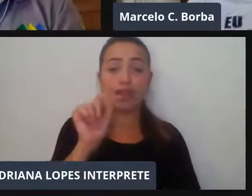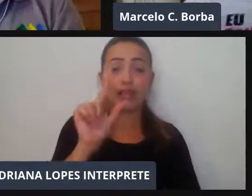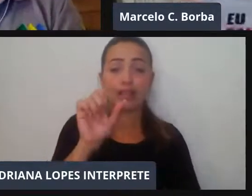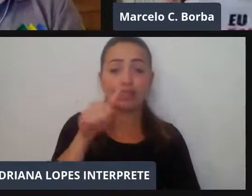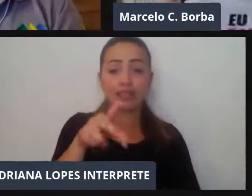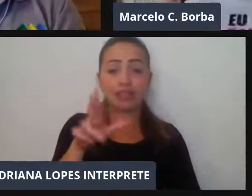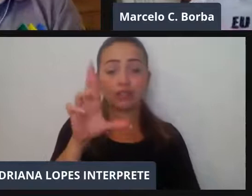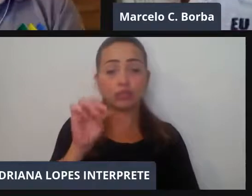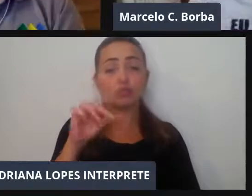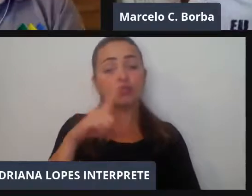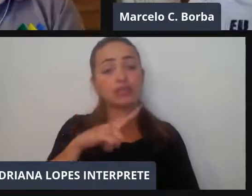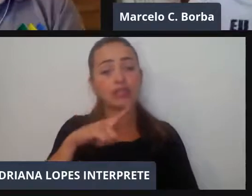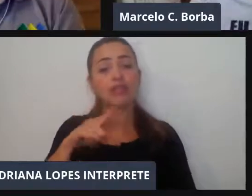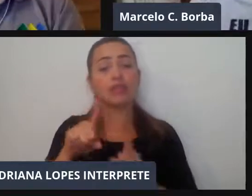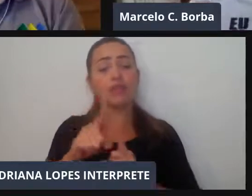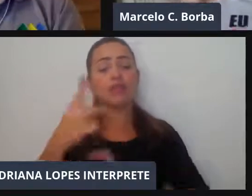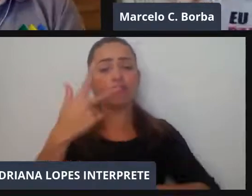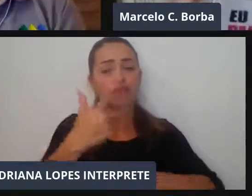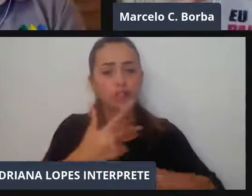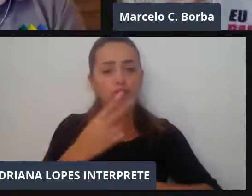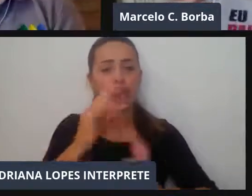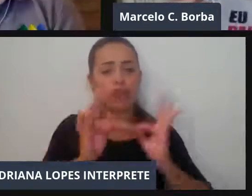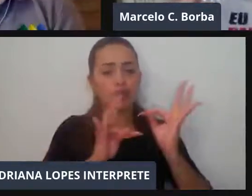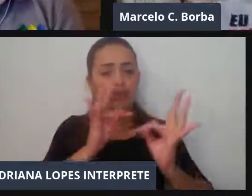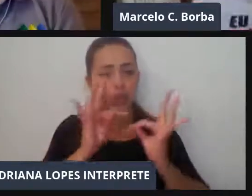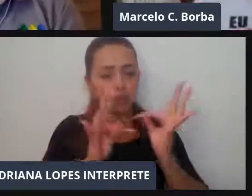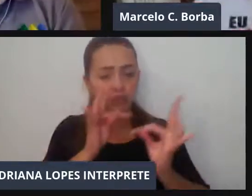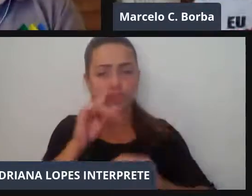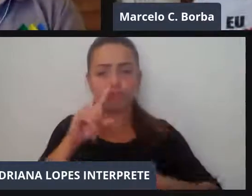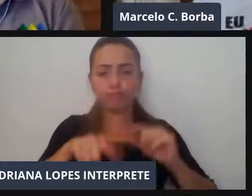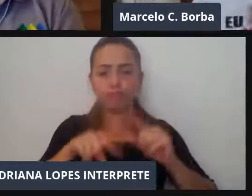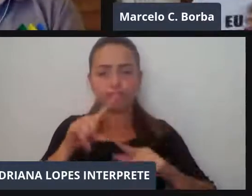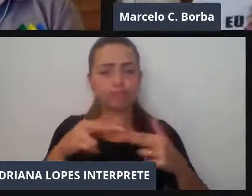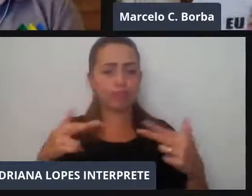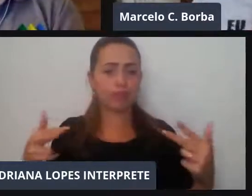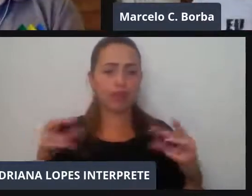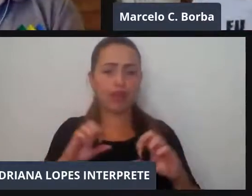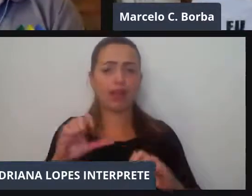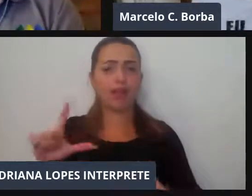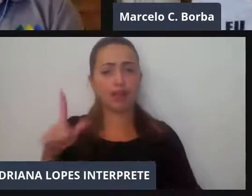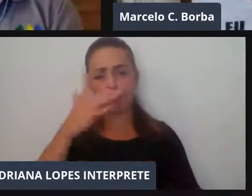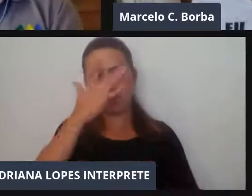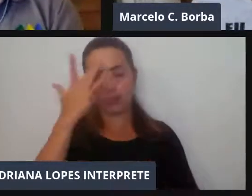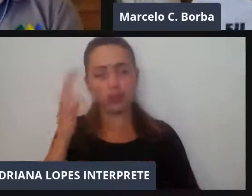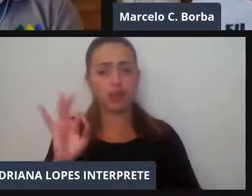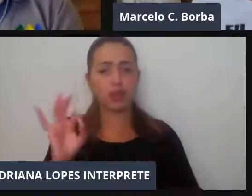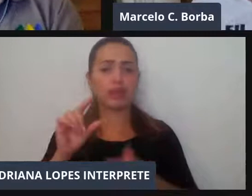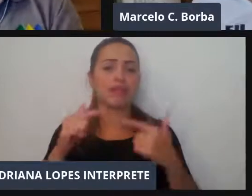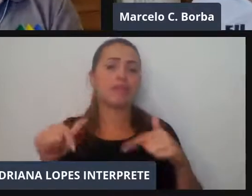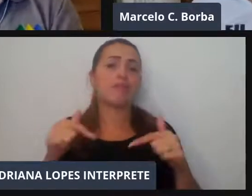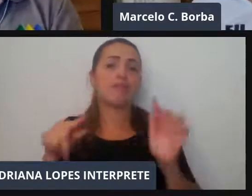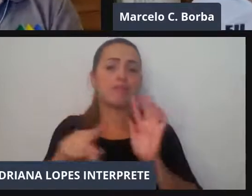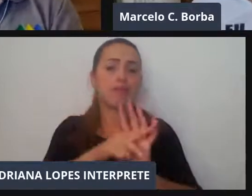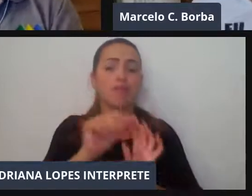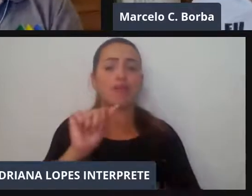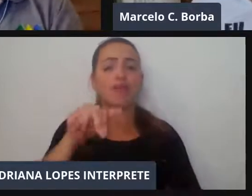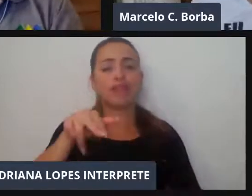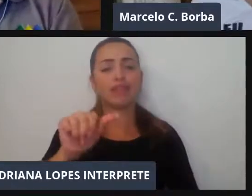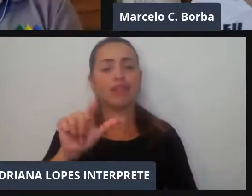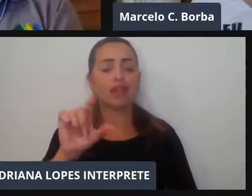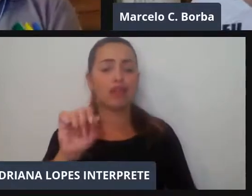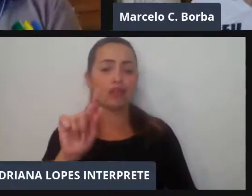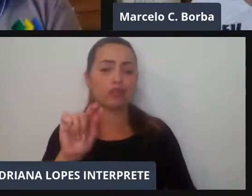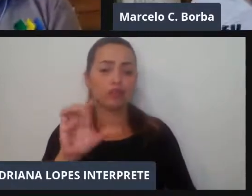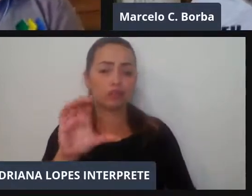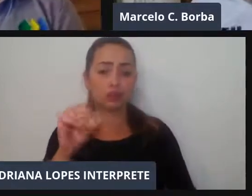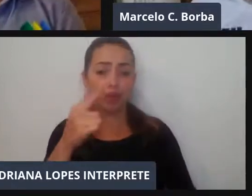de professores, também em tecnologias digitais, é óbvio que ninguém trabalha com vídeo analógico e tal, mas o foco não é esse.